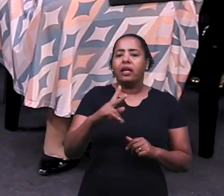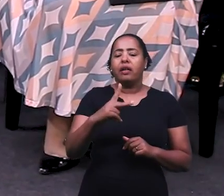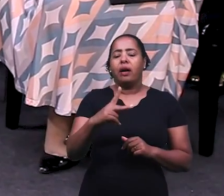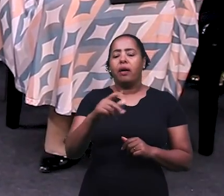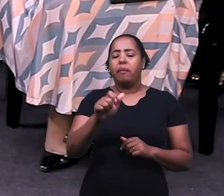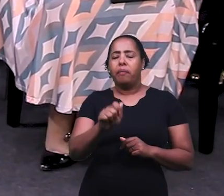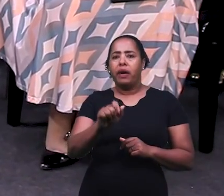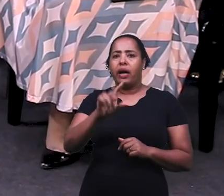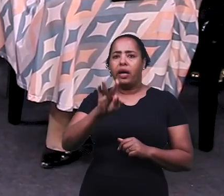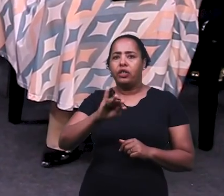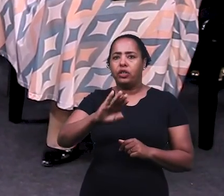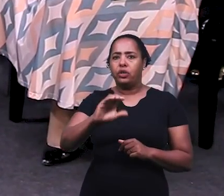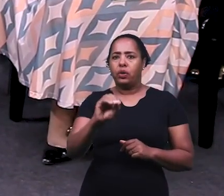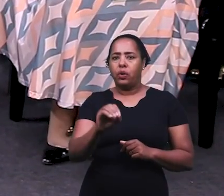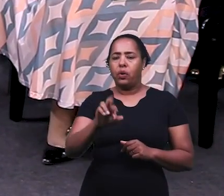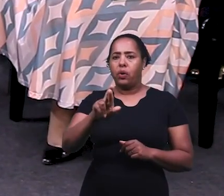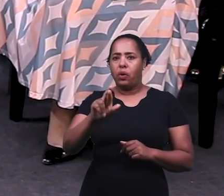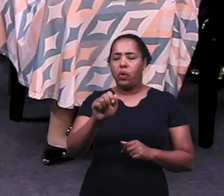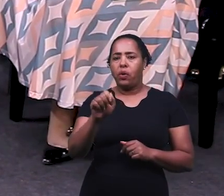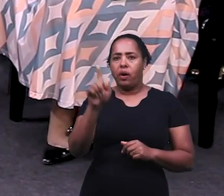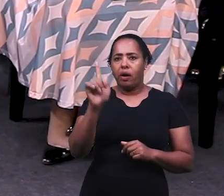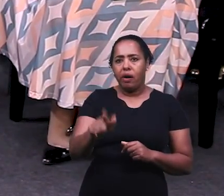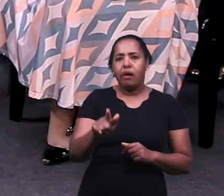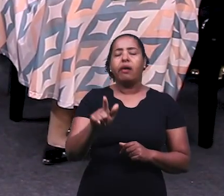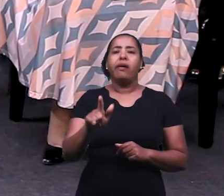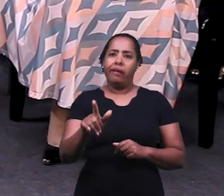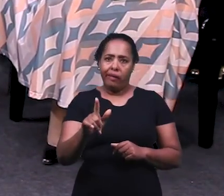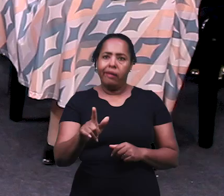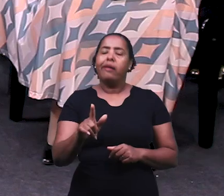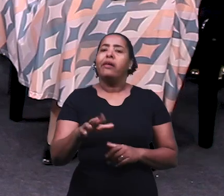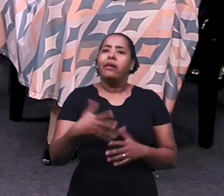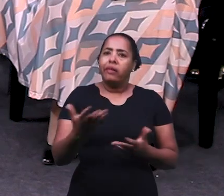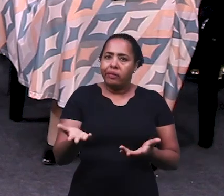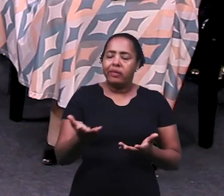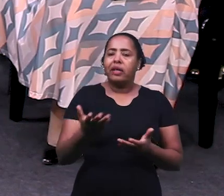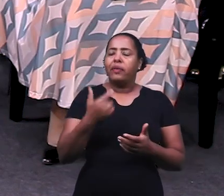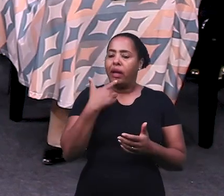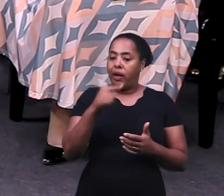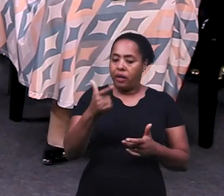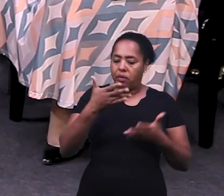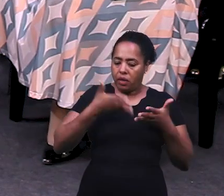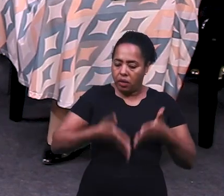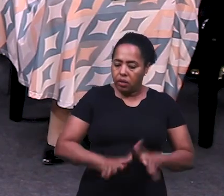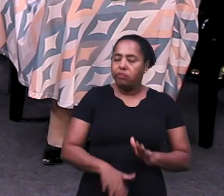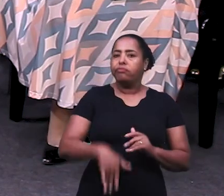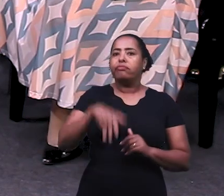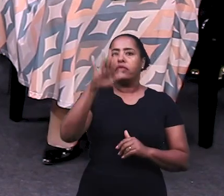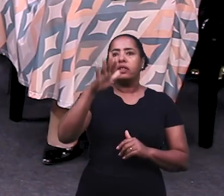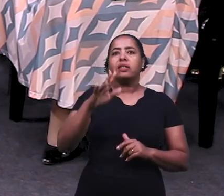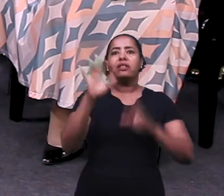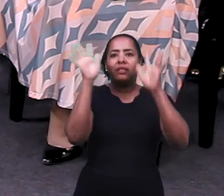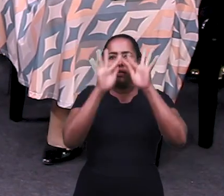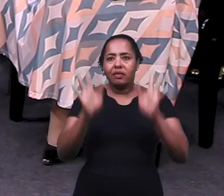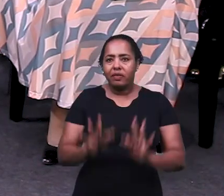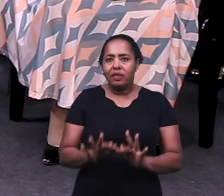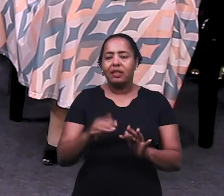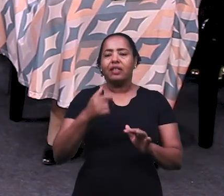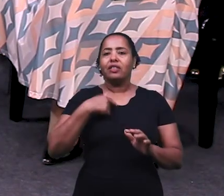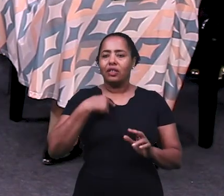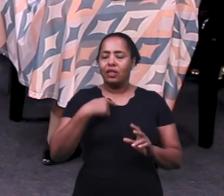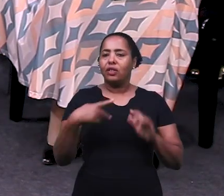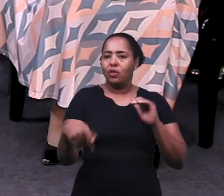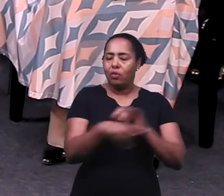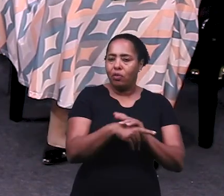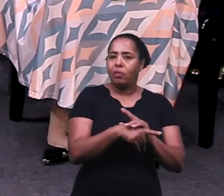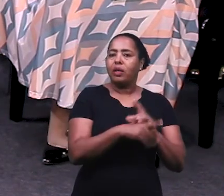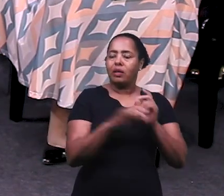falo a língua Patiorran, que é a nossa língua nativa, tá? E é isso, para mim é uma honra,